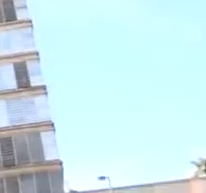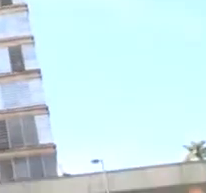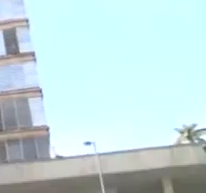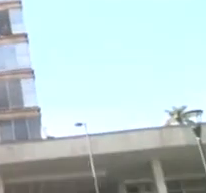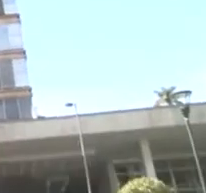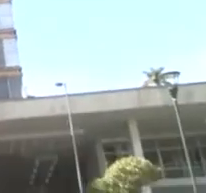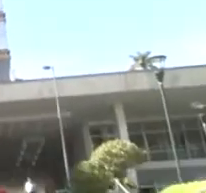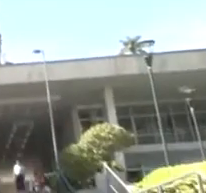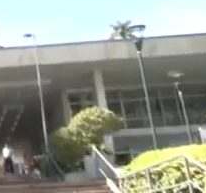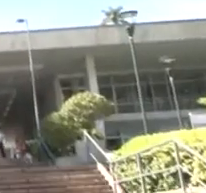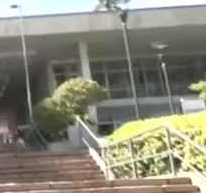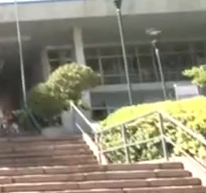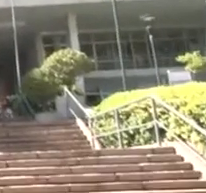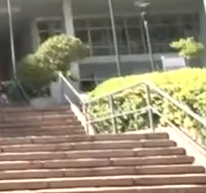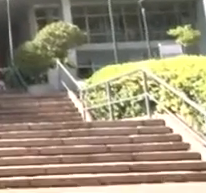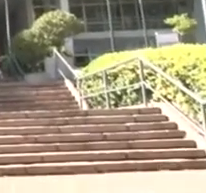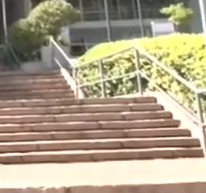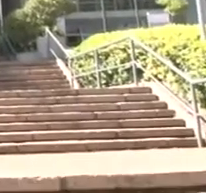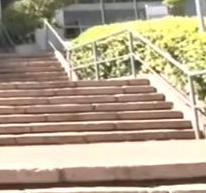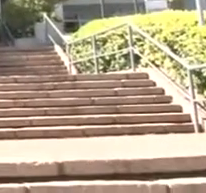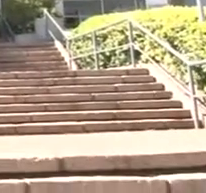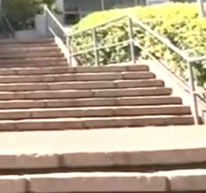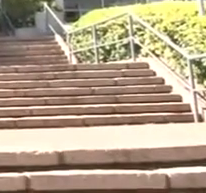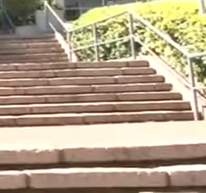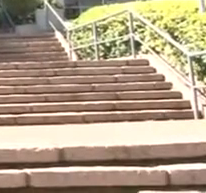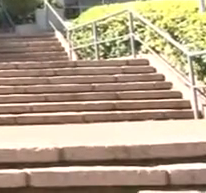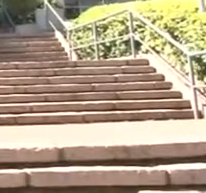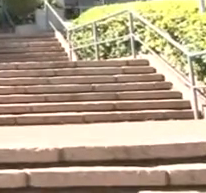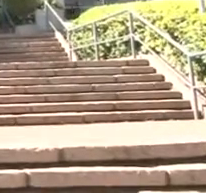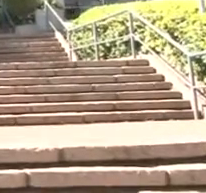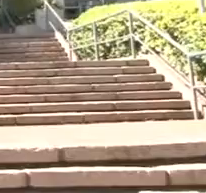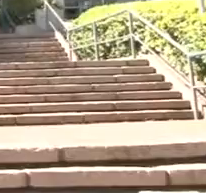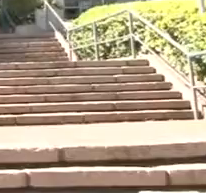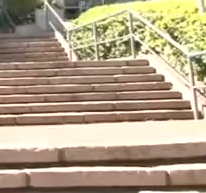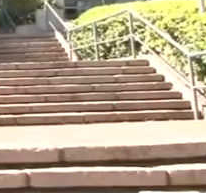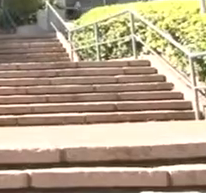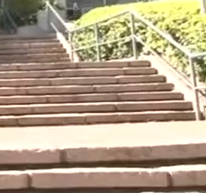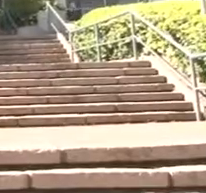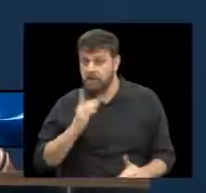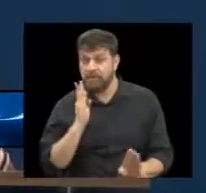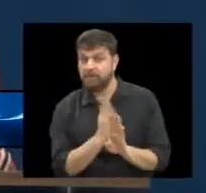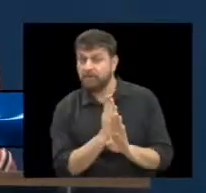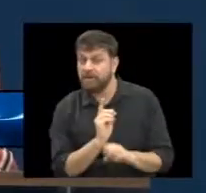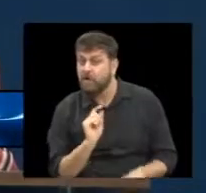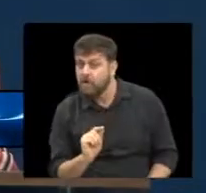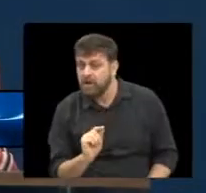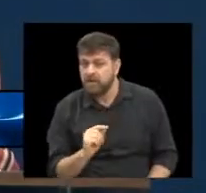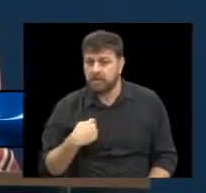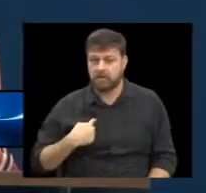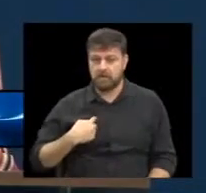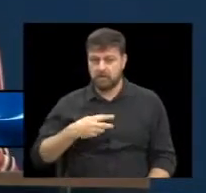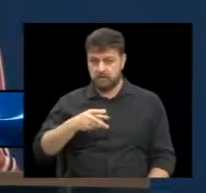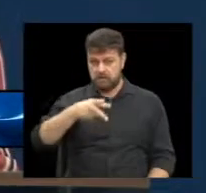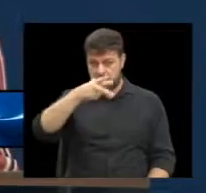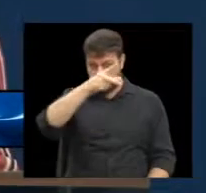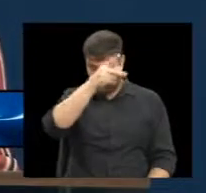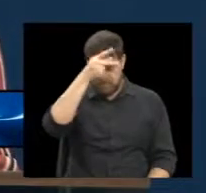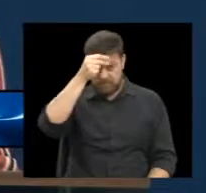prefeitura faz todos os anos uma previsão de gastos maior do que a executada. A prefeitura